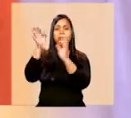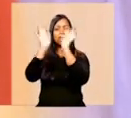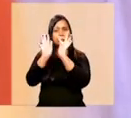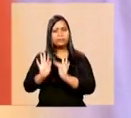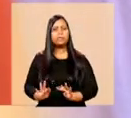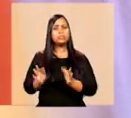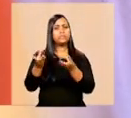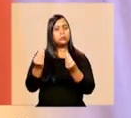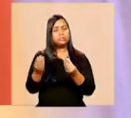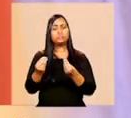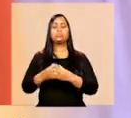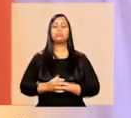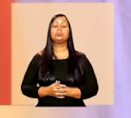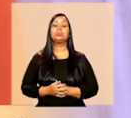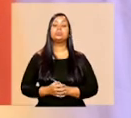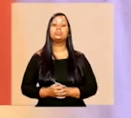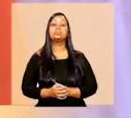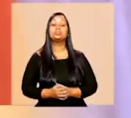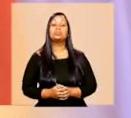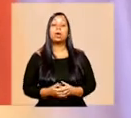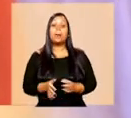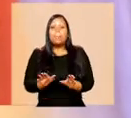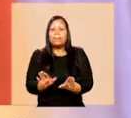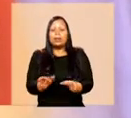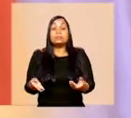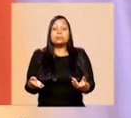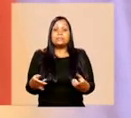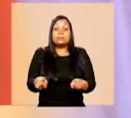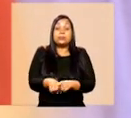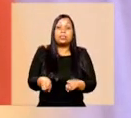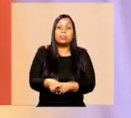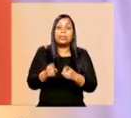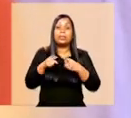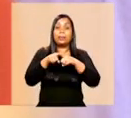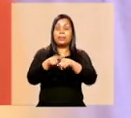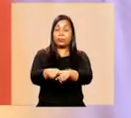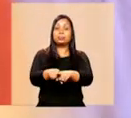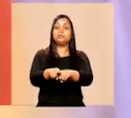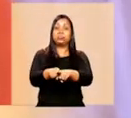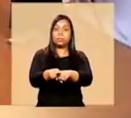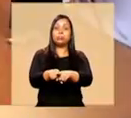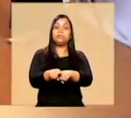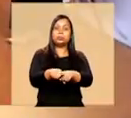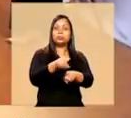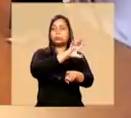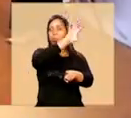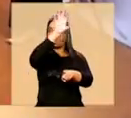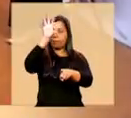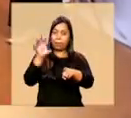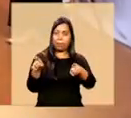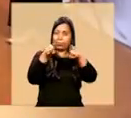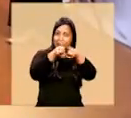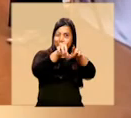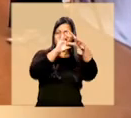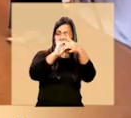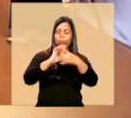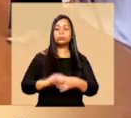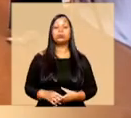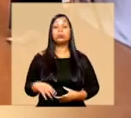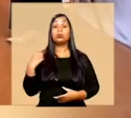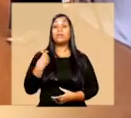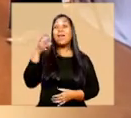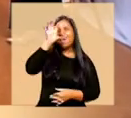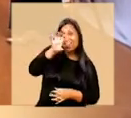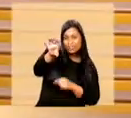muito felizes com os dados, né? Mas com certeza é a parceria com os demais. É o trabalho em conjunto. Sim, sim. Quando a gente fala